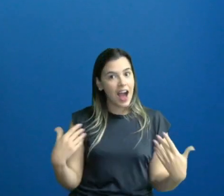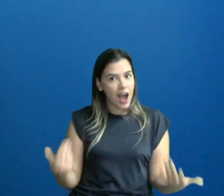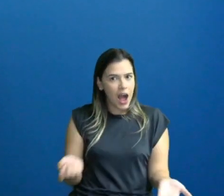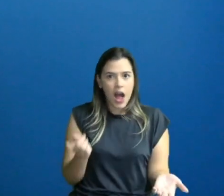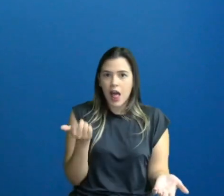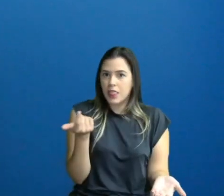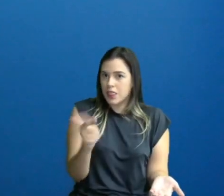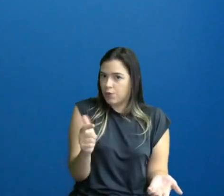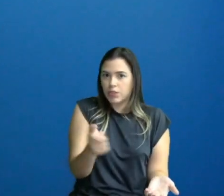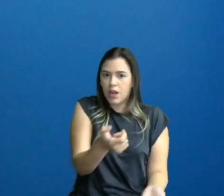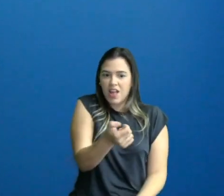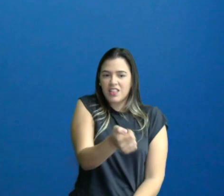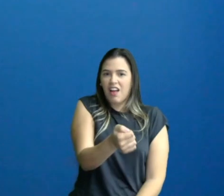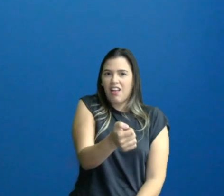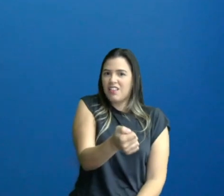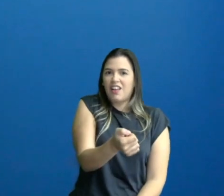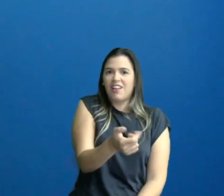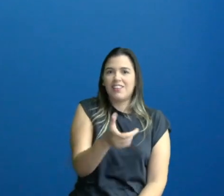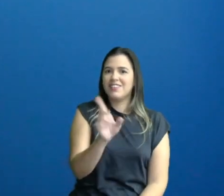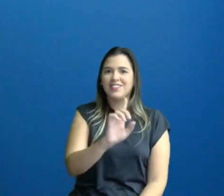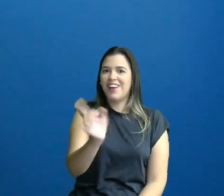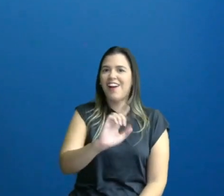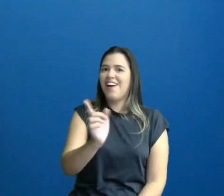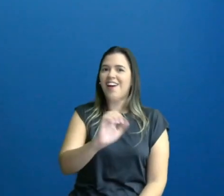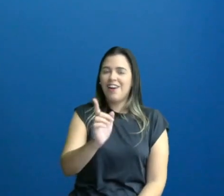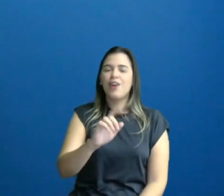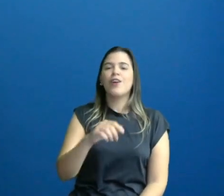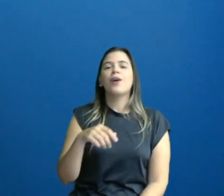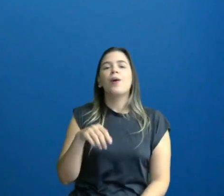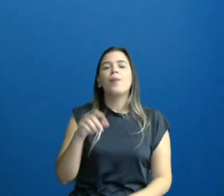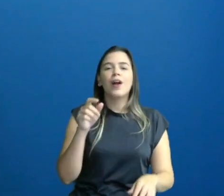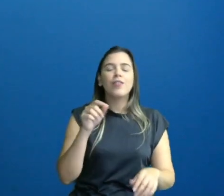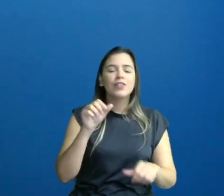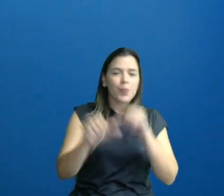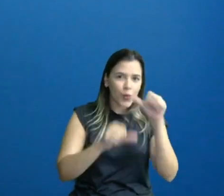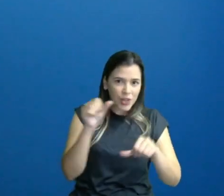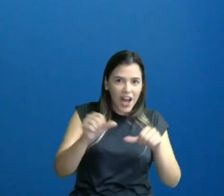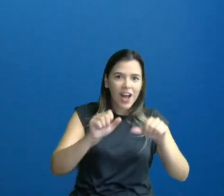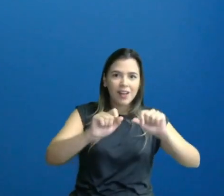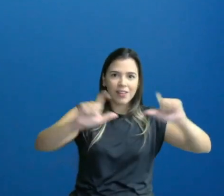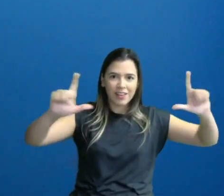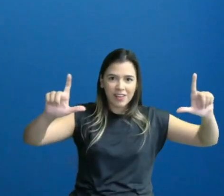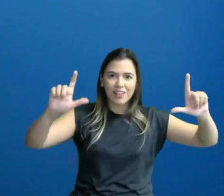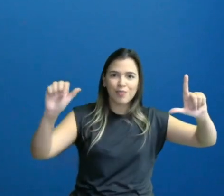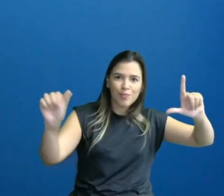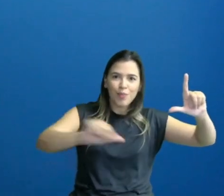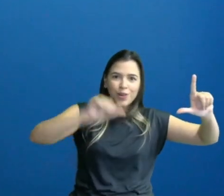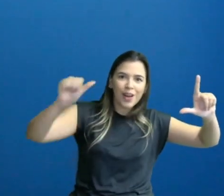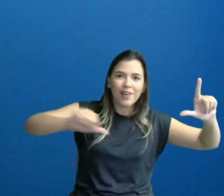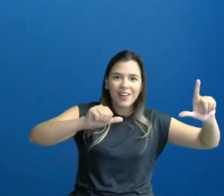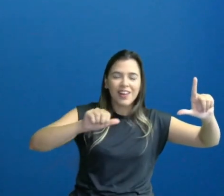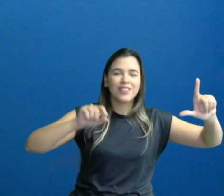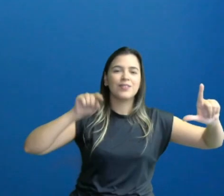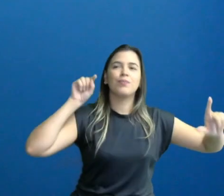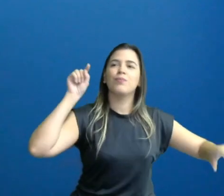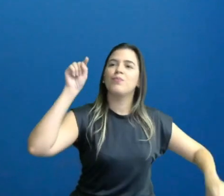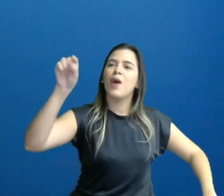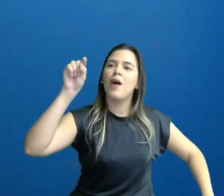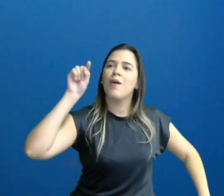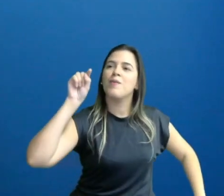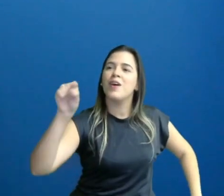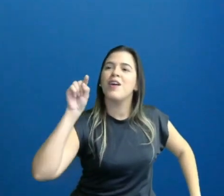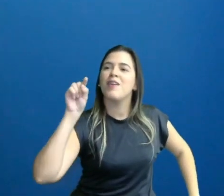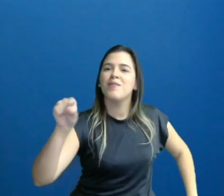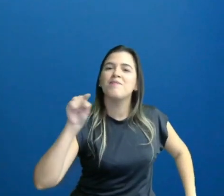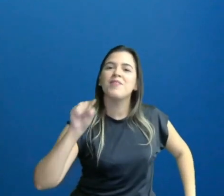não tinha controle remoto não para você trocar de Canal Você precisava levam tá E até ela para mudar o canal